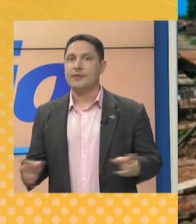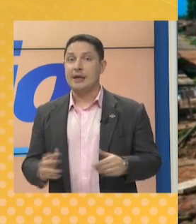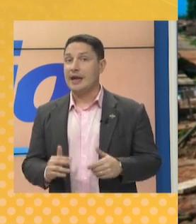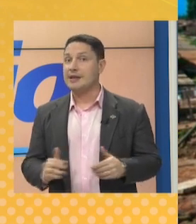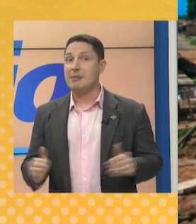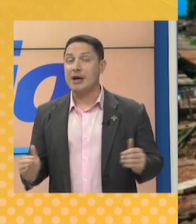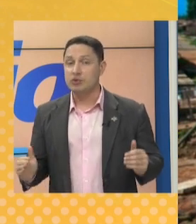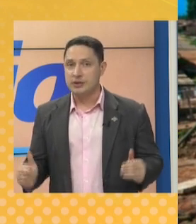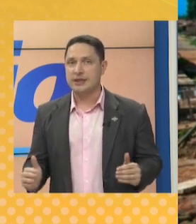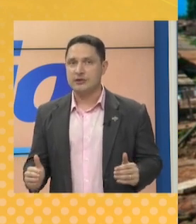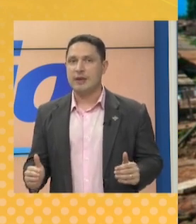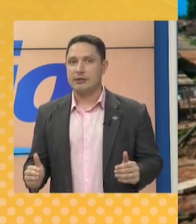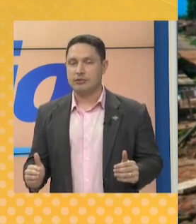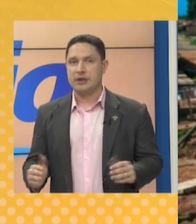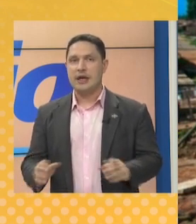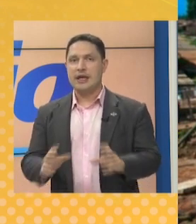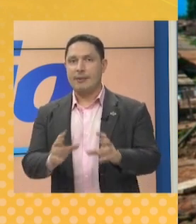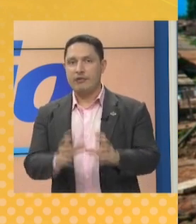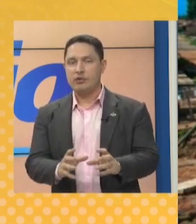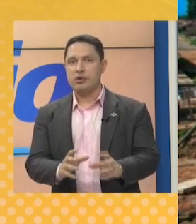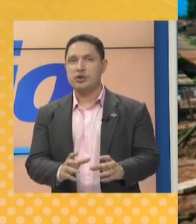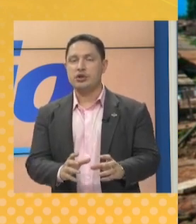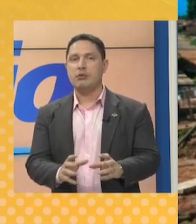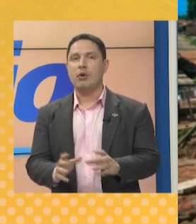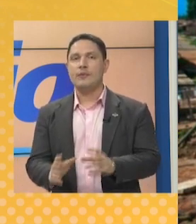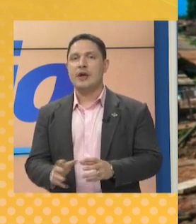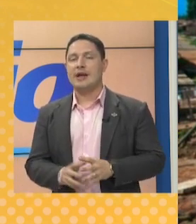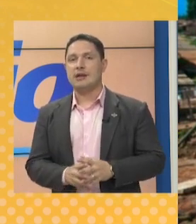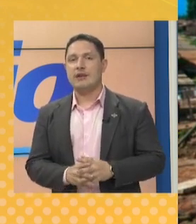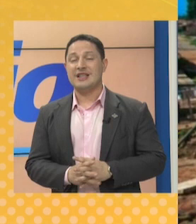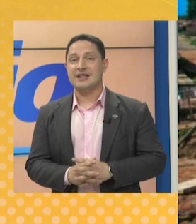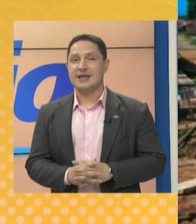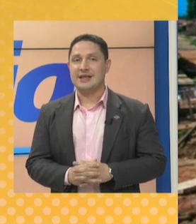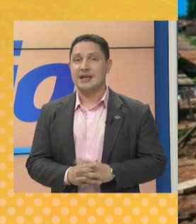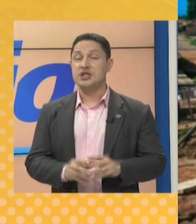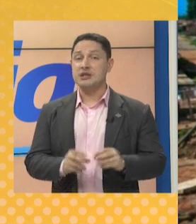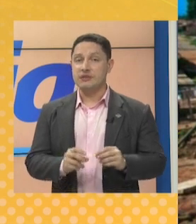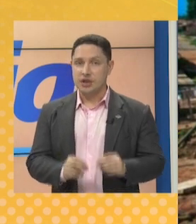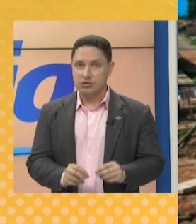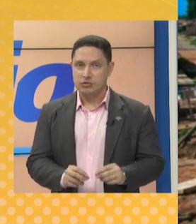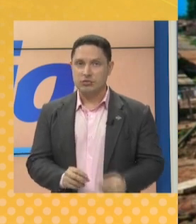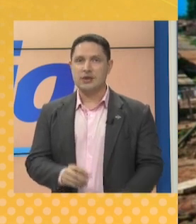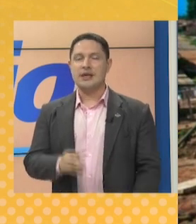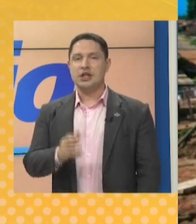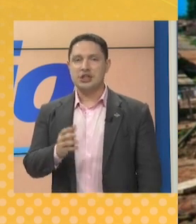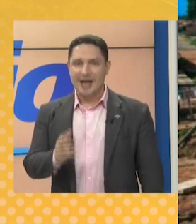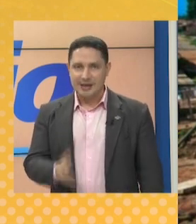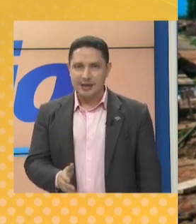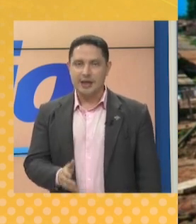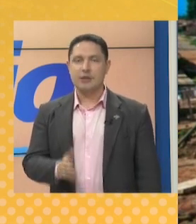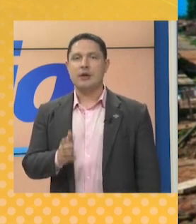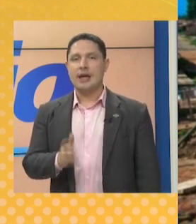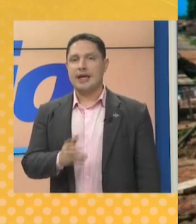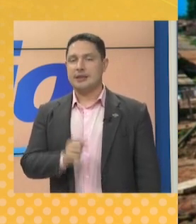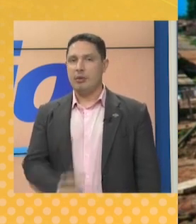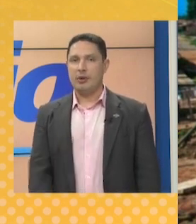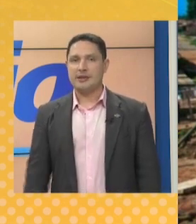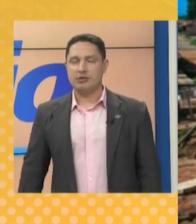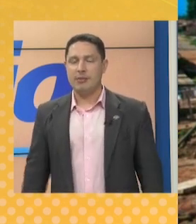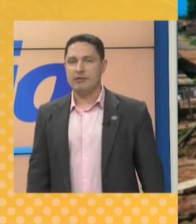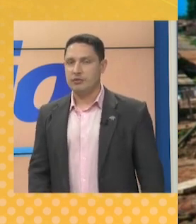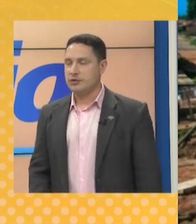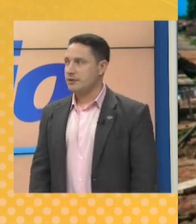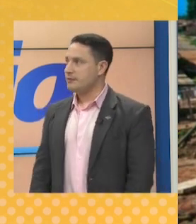essa galeria. Ela tem mais de 800 metros. E a Prefeitura de Timon, através da Secretaria de Infraestrutura, está atendendo